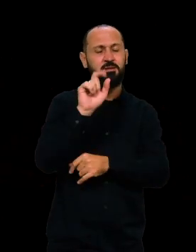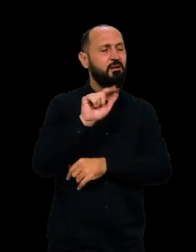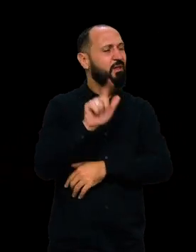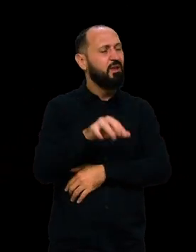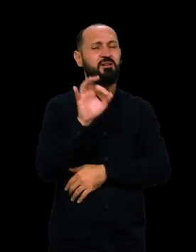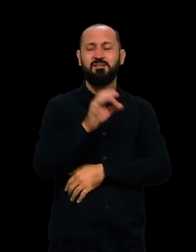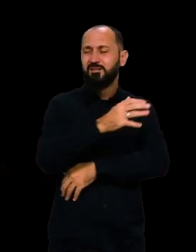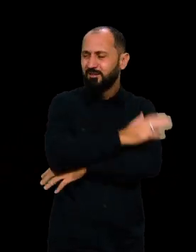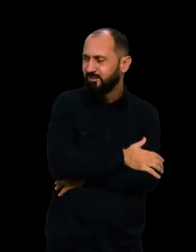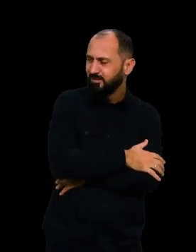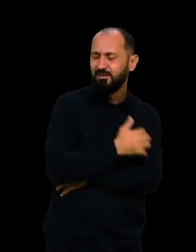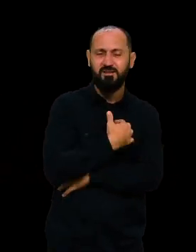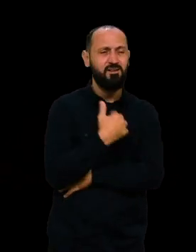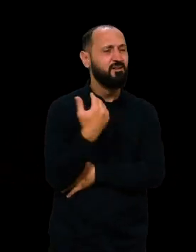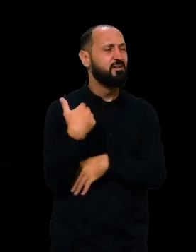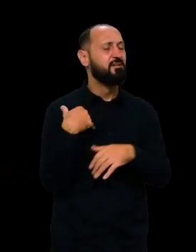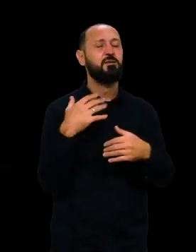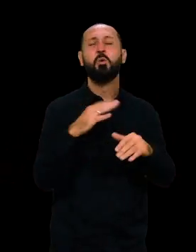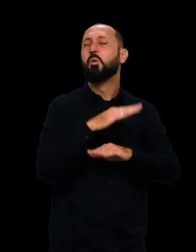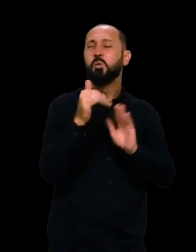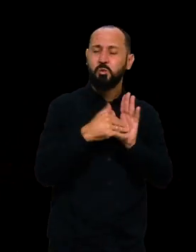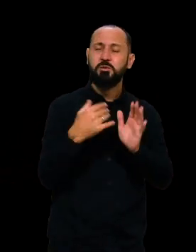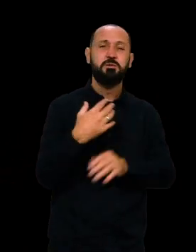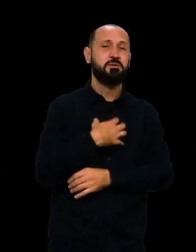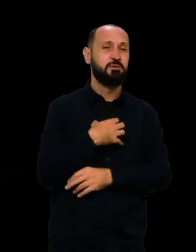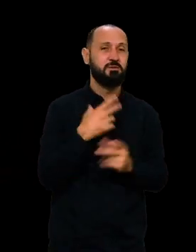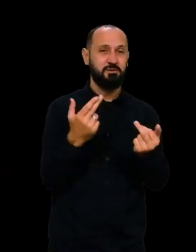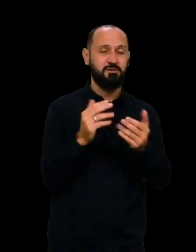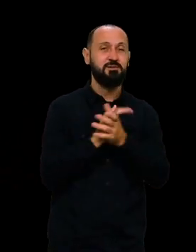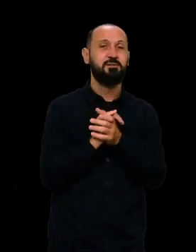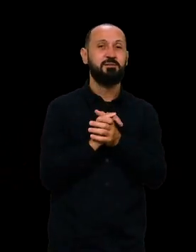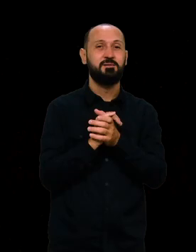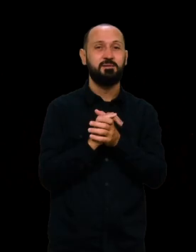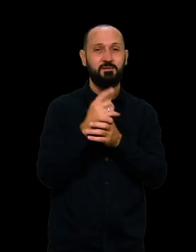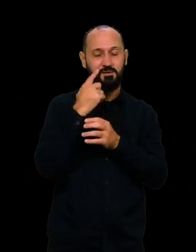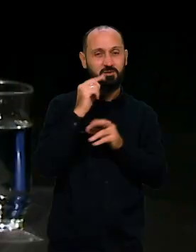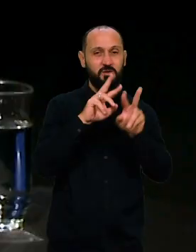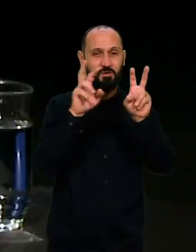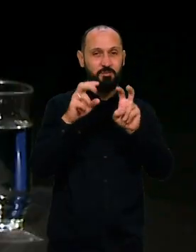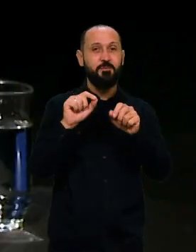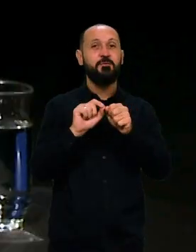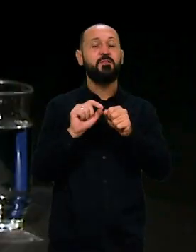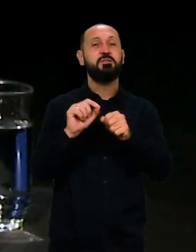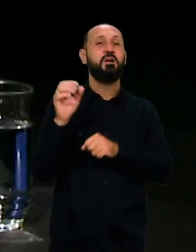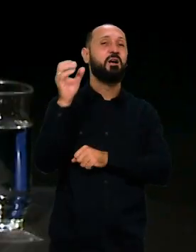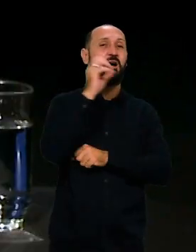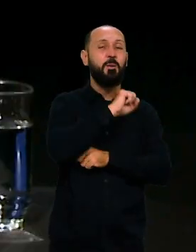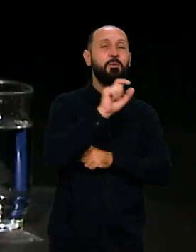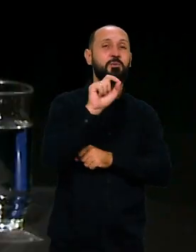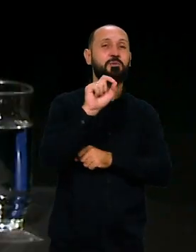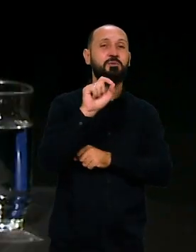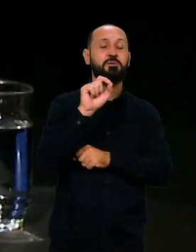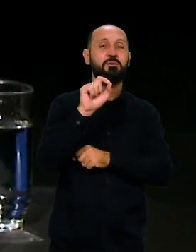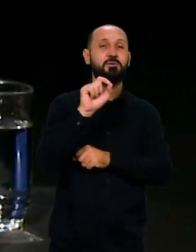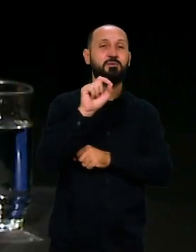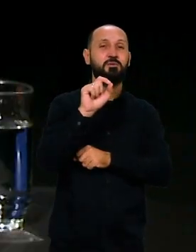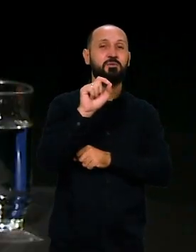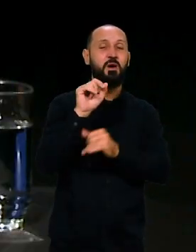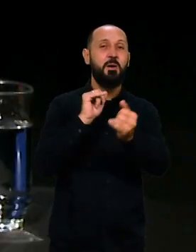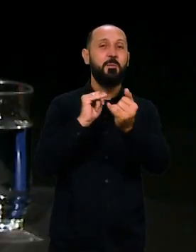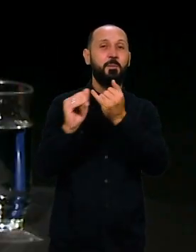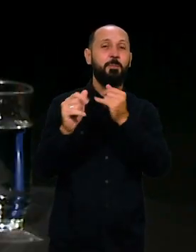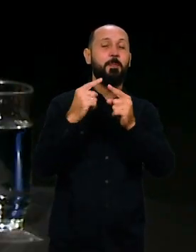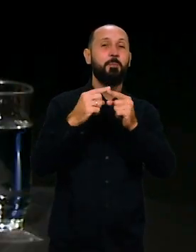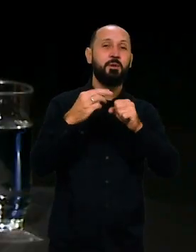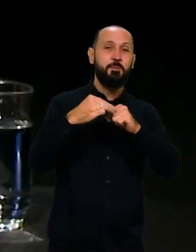tem um período que você se questiona, será que é isso? Você passa, todo mundo passa por isso. Márcio, você vai discorrer os temas, mas eu vou dar aqui